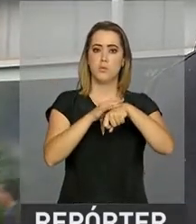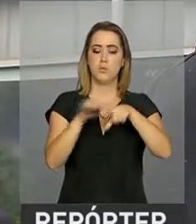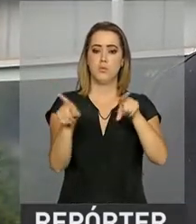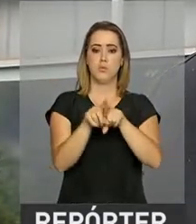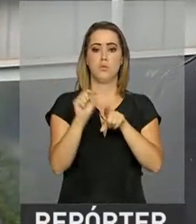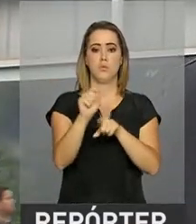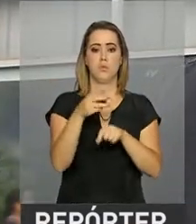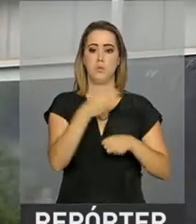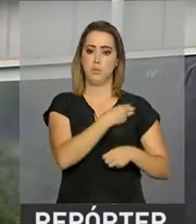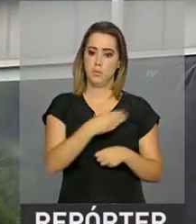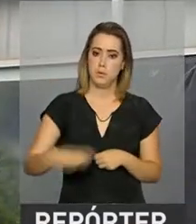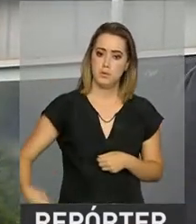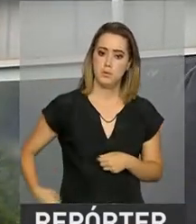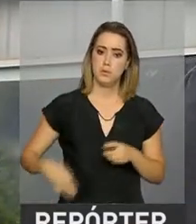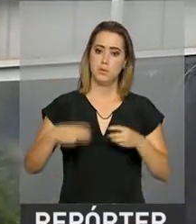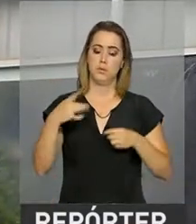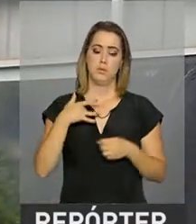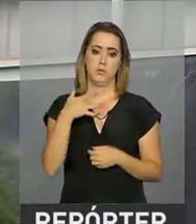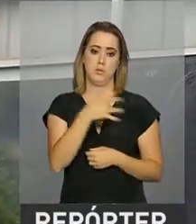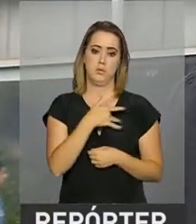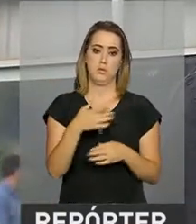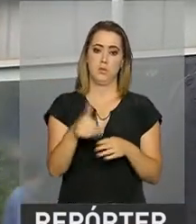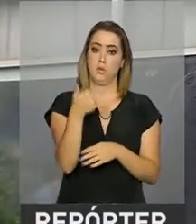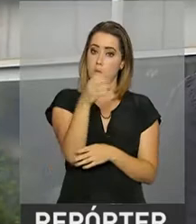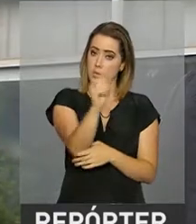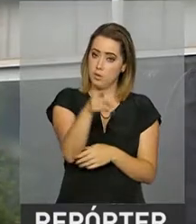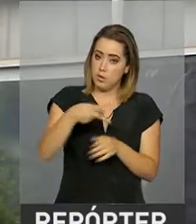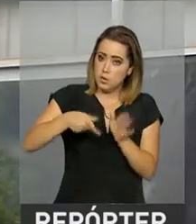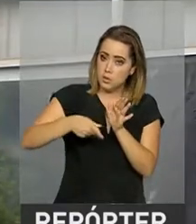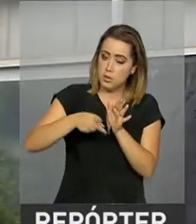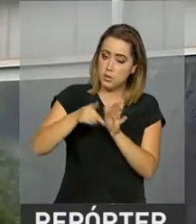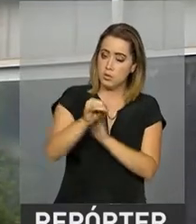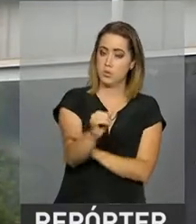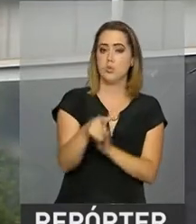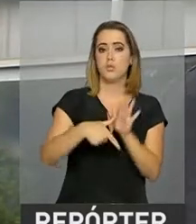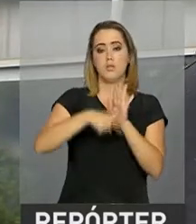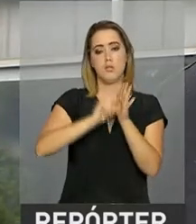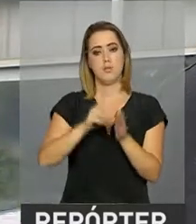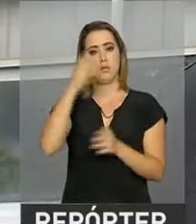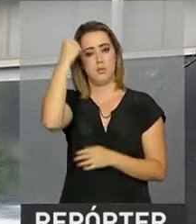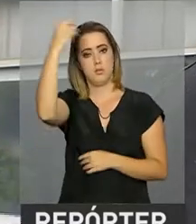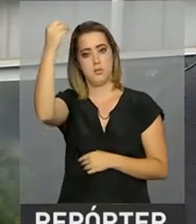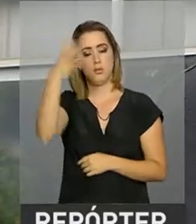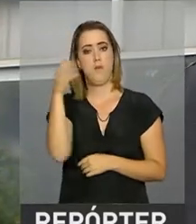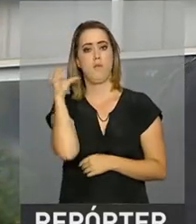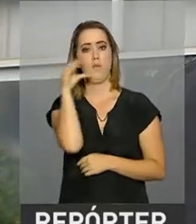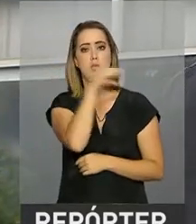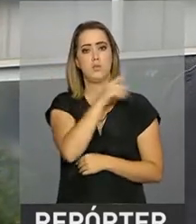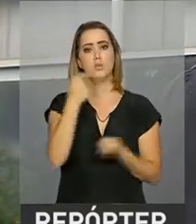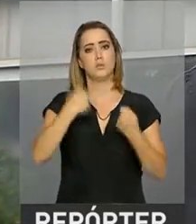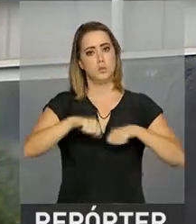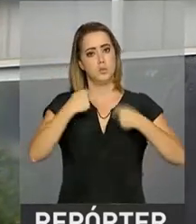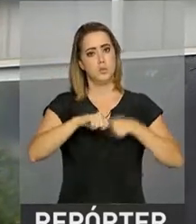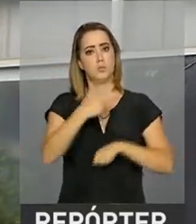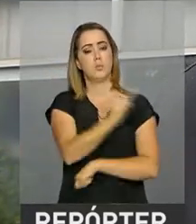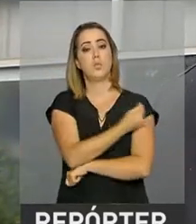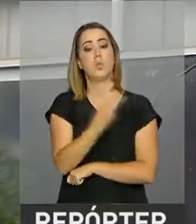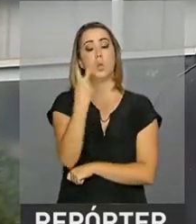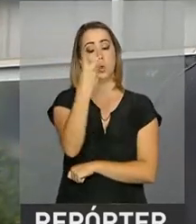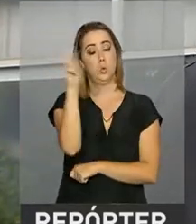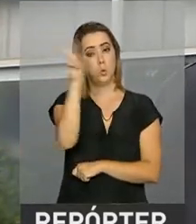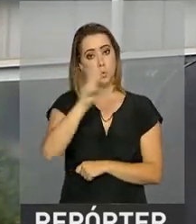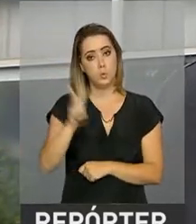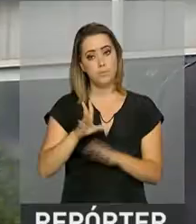é preciso se vacinar pelo menos dez dias antes da viagem os adultos devem ser vacinados duas